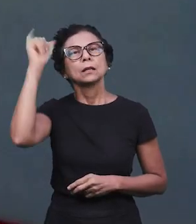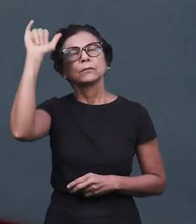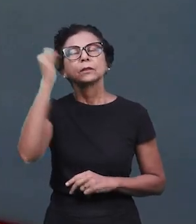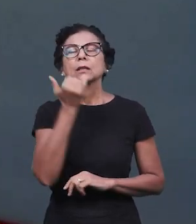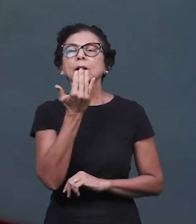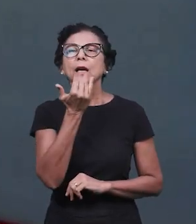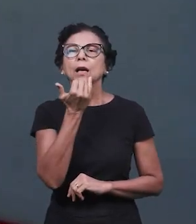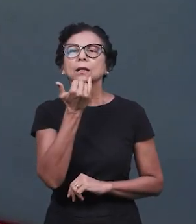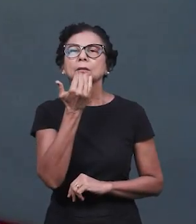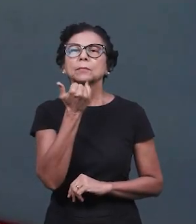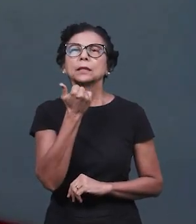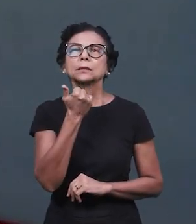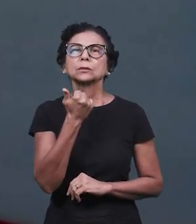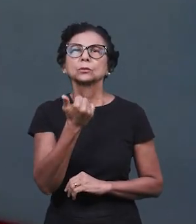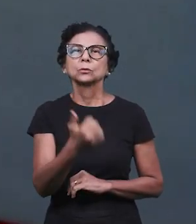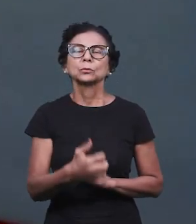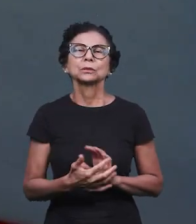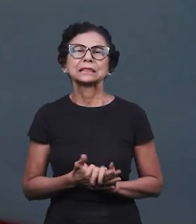alimentos